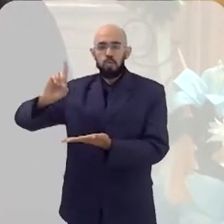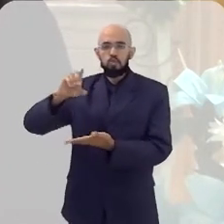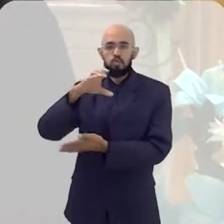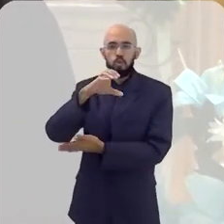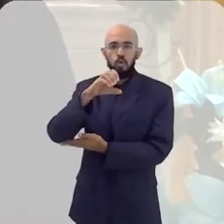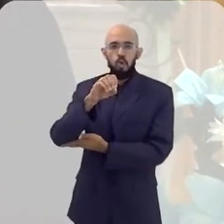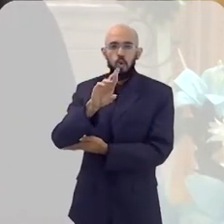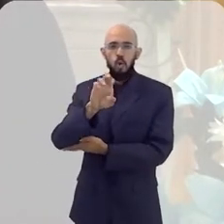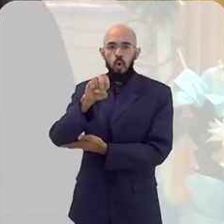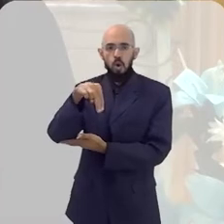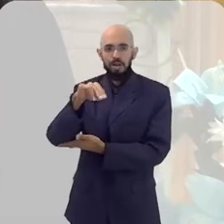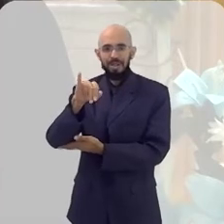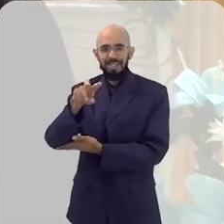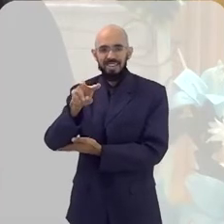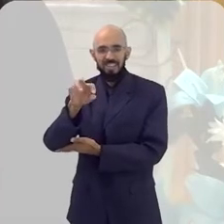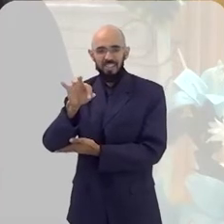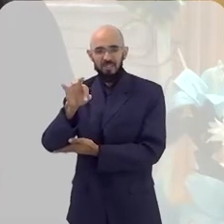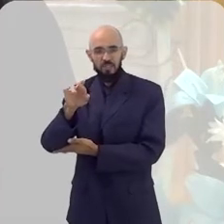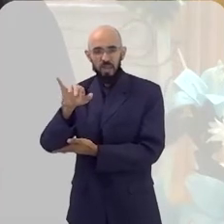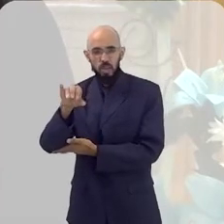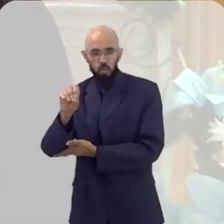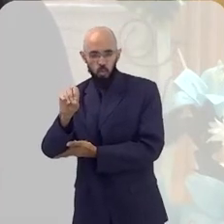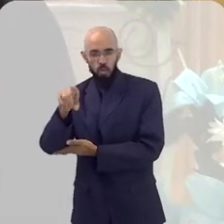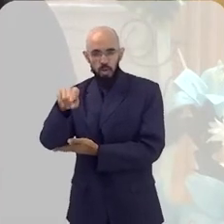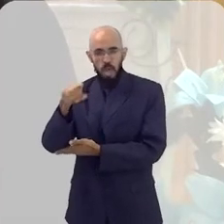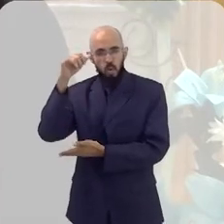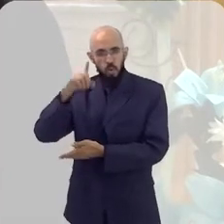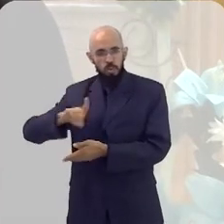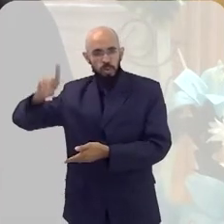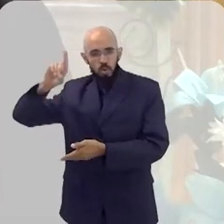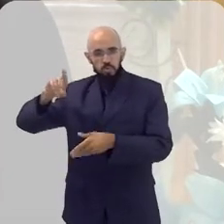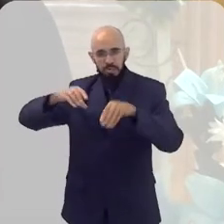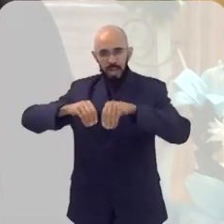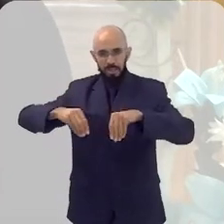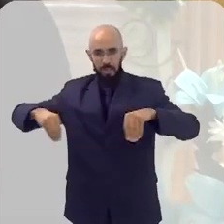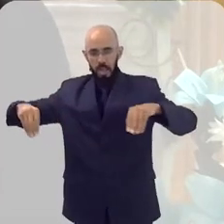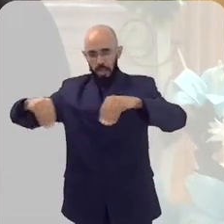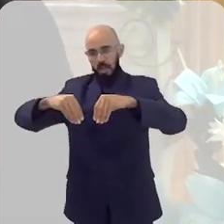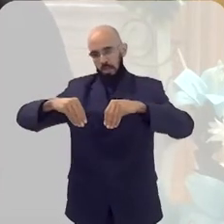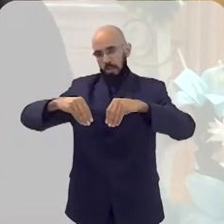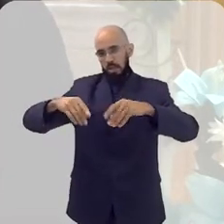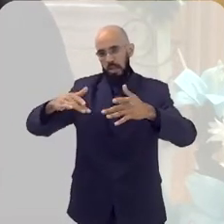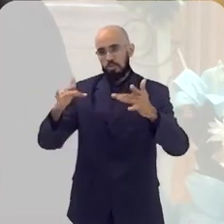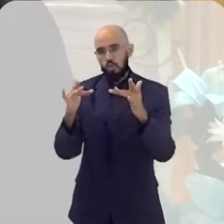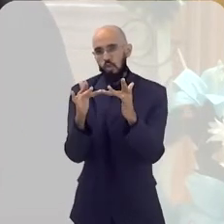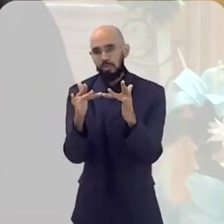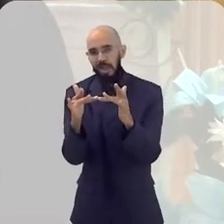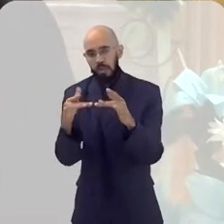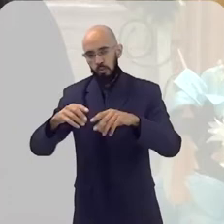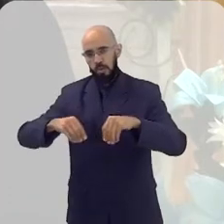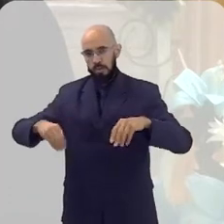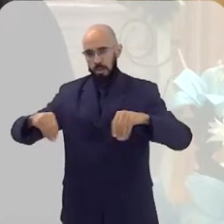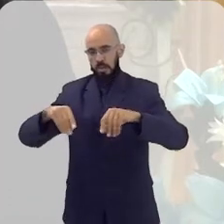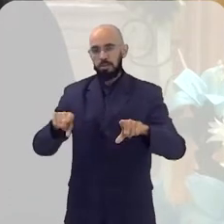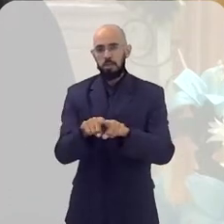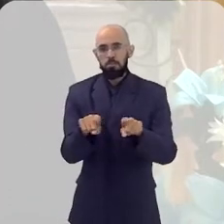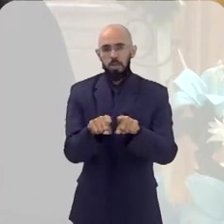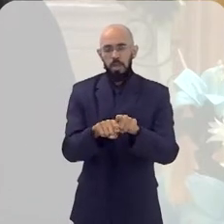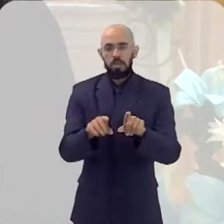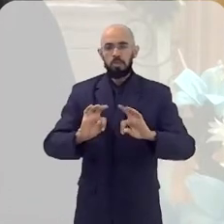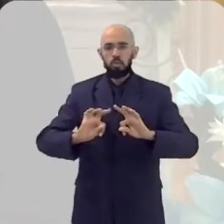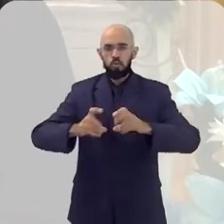o deus da caça, ligado diretamente à terra, né? Começa por aí a ligação com a terra. E tem